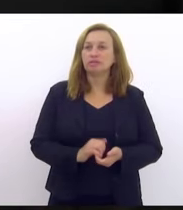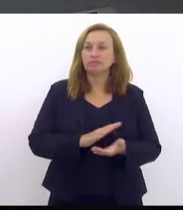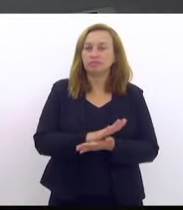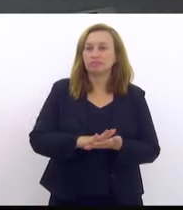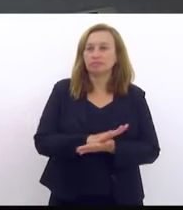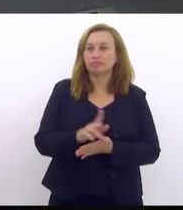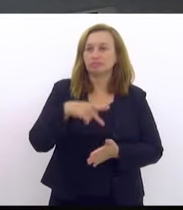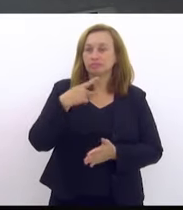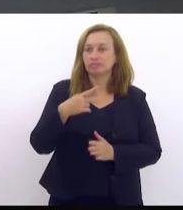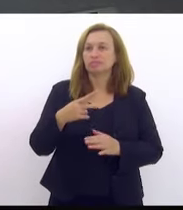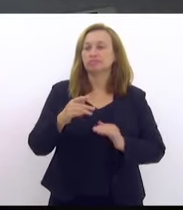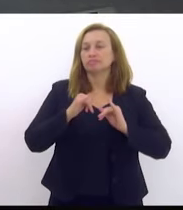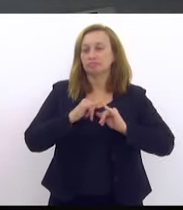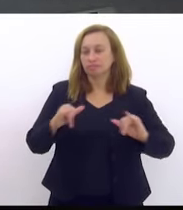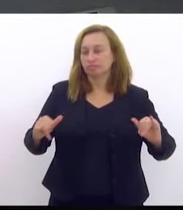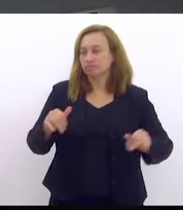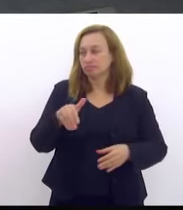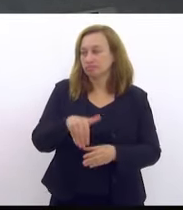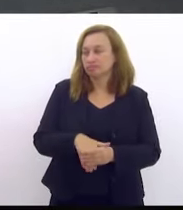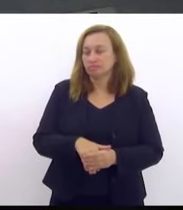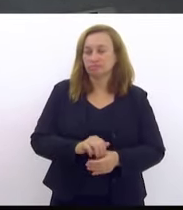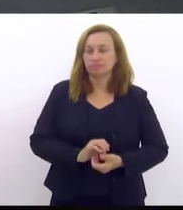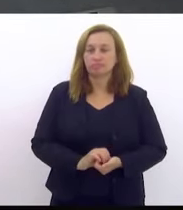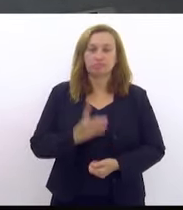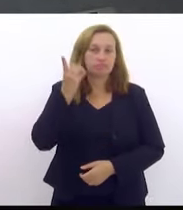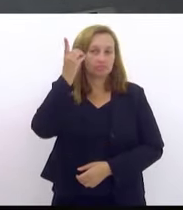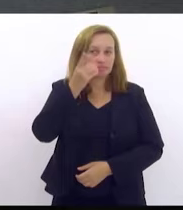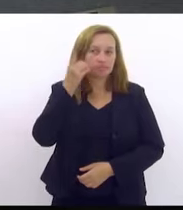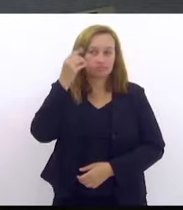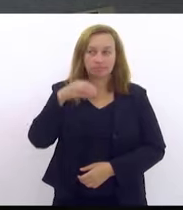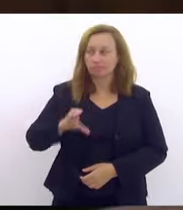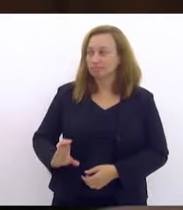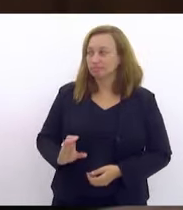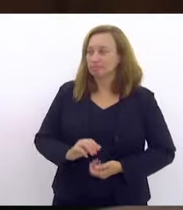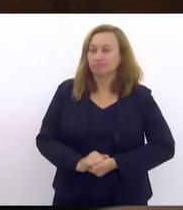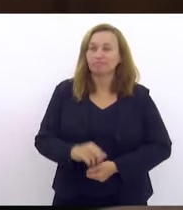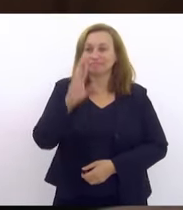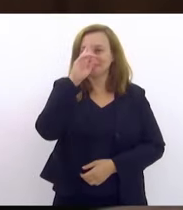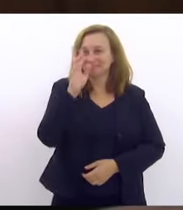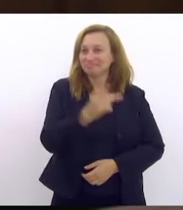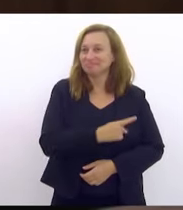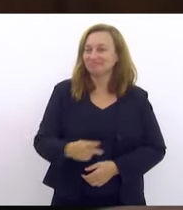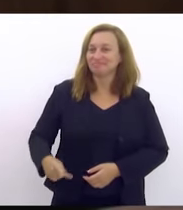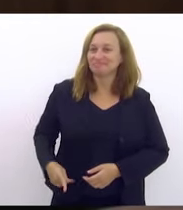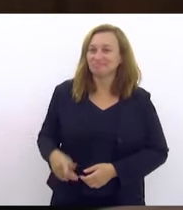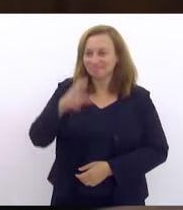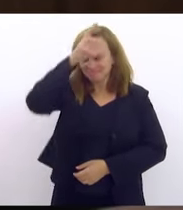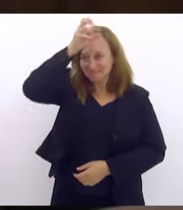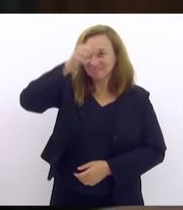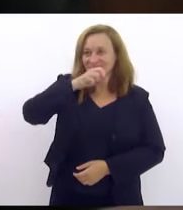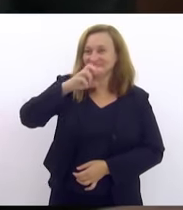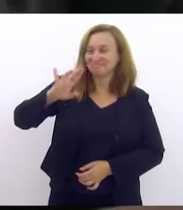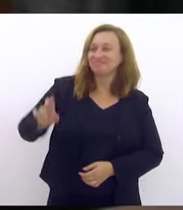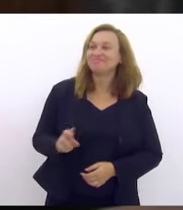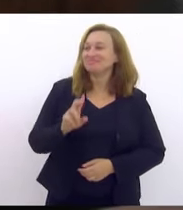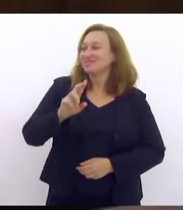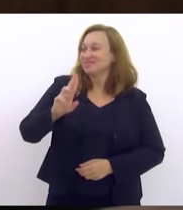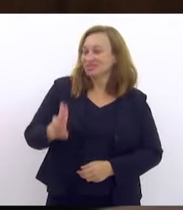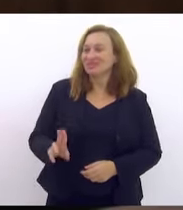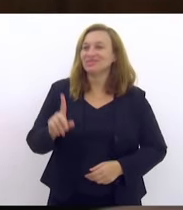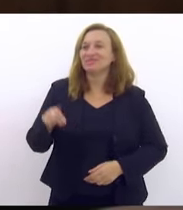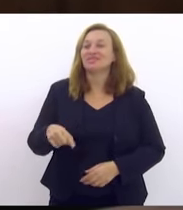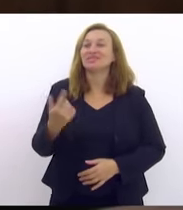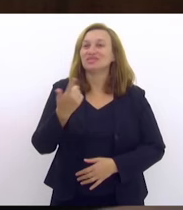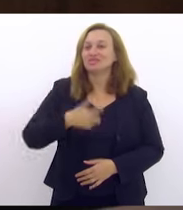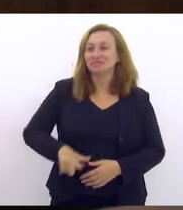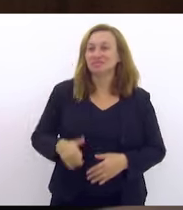para declarar, presidente. Para declaração de voto, o deputado Carlos Mink. Presidenta Tia Ju, mais uma vez,